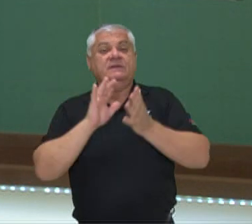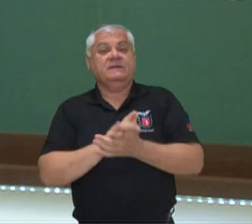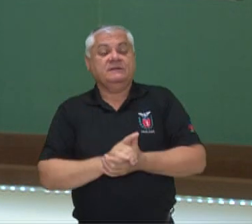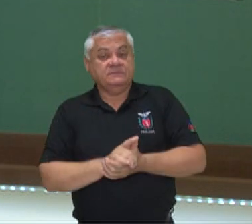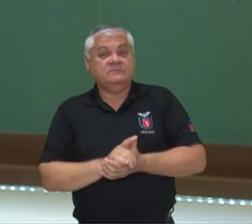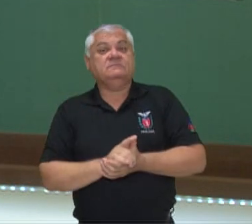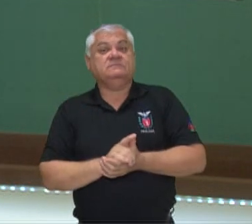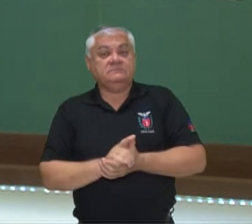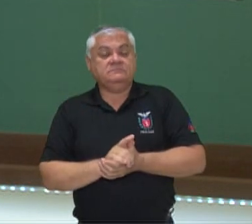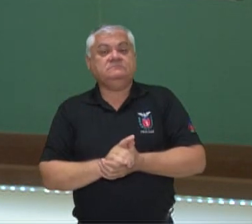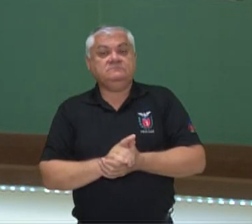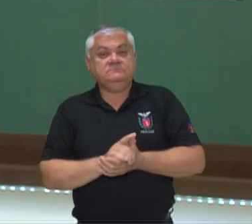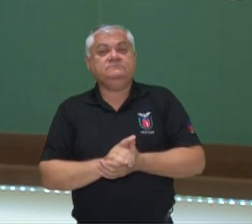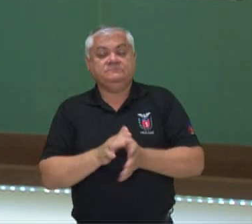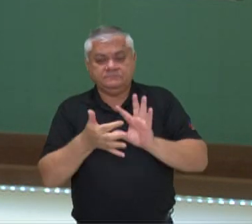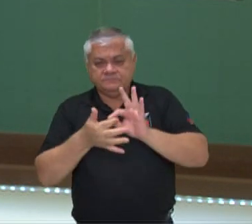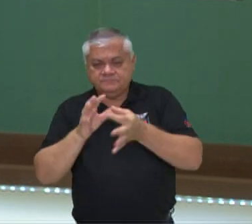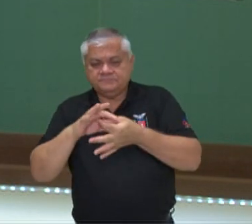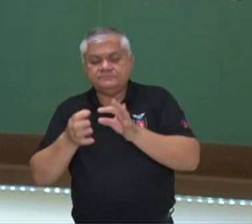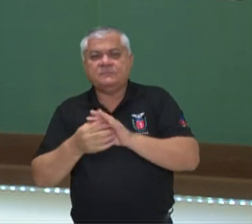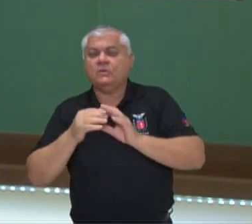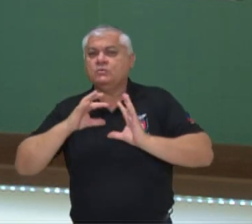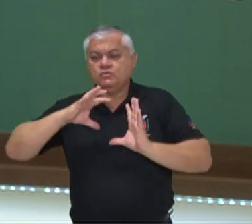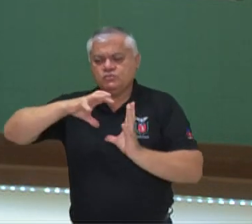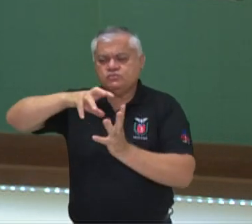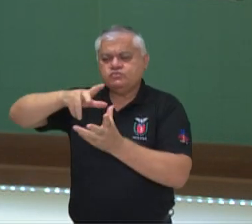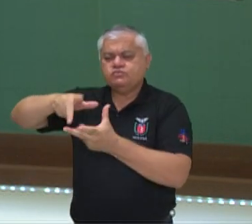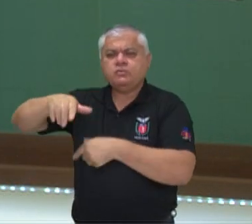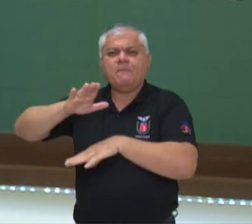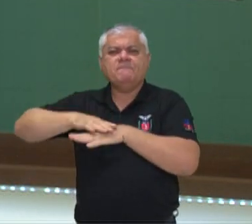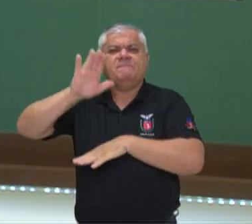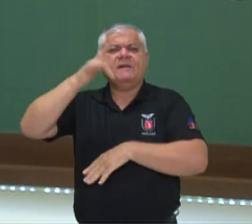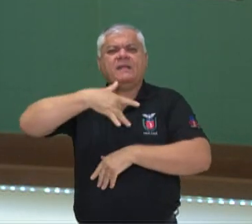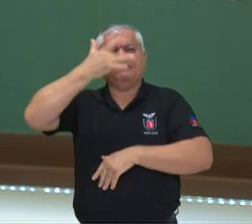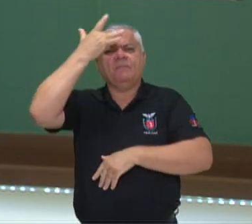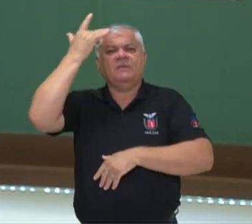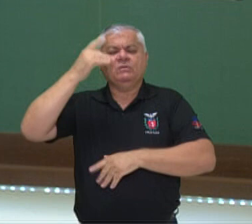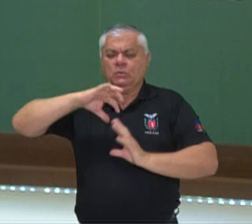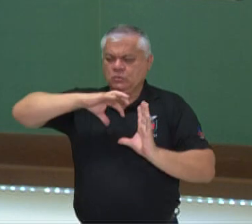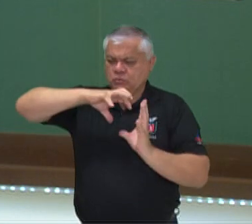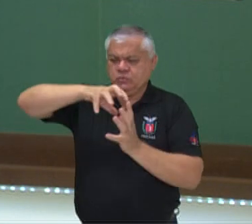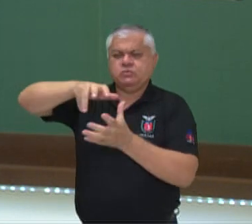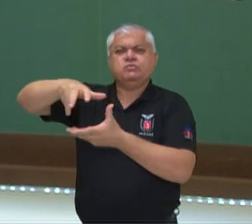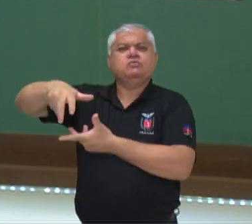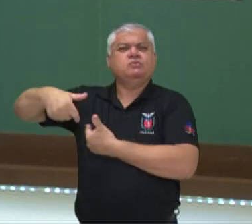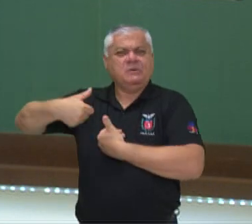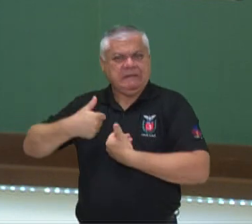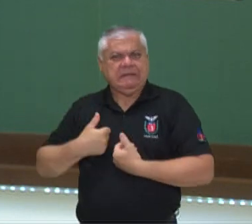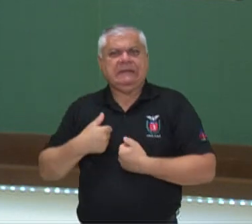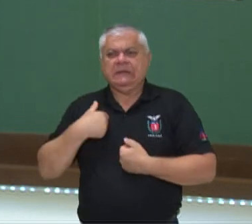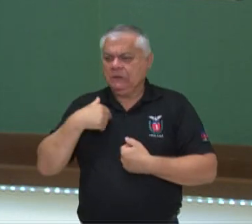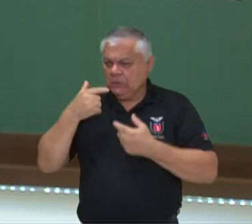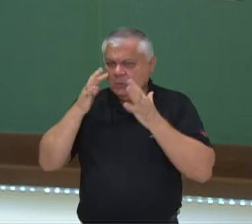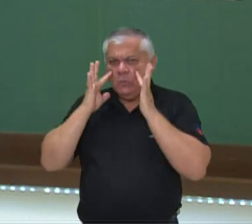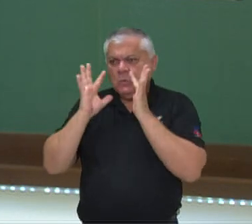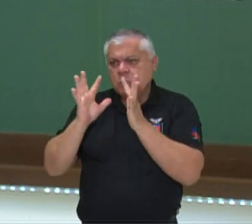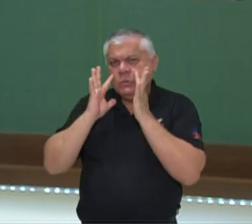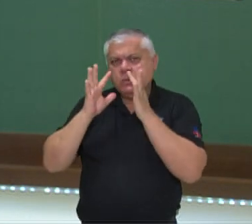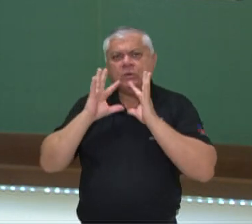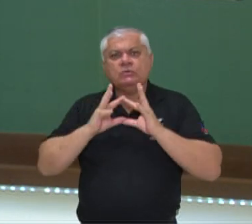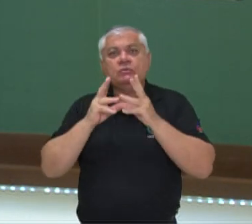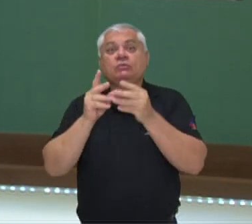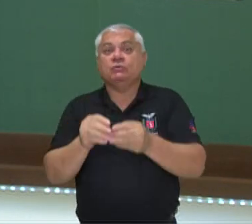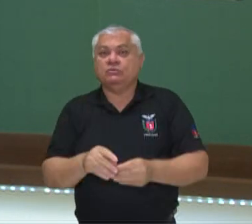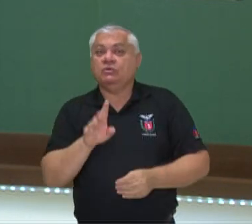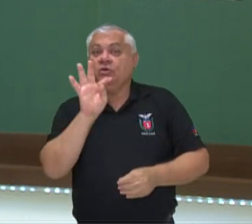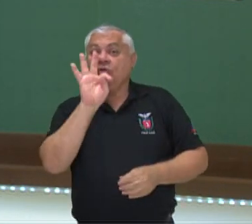Foi um dos jogos em que abrangeu até então o maior número de pessoas no planeta. Imagino eu que os Jogos de Tóquio vai